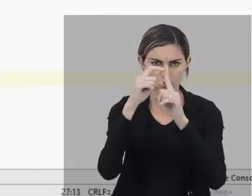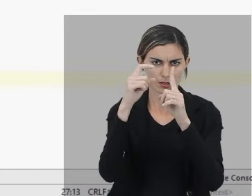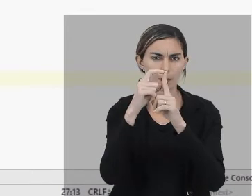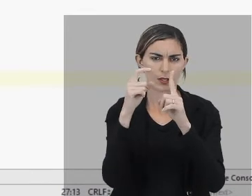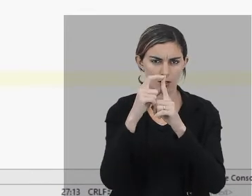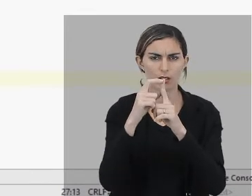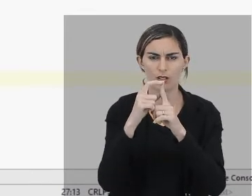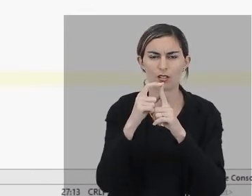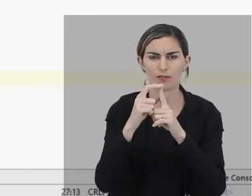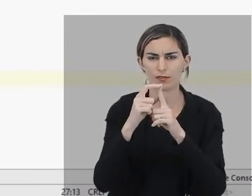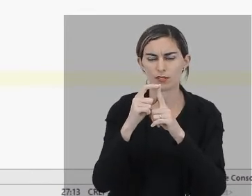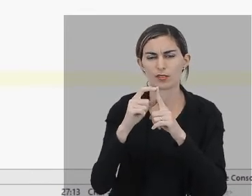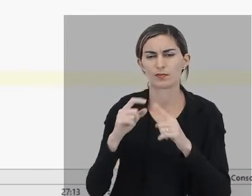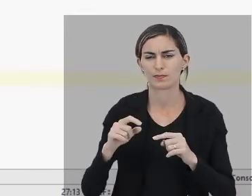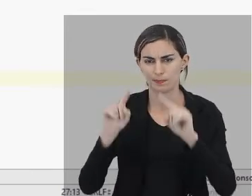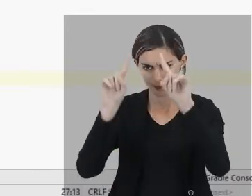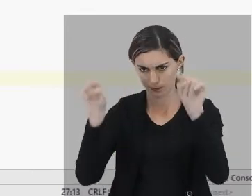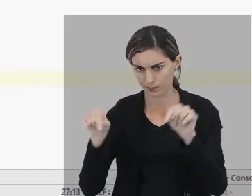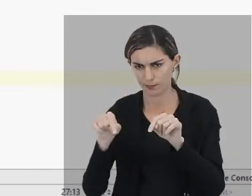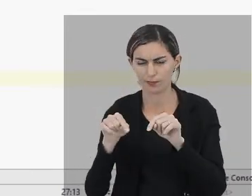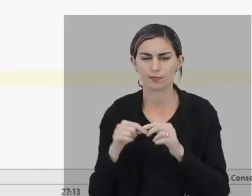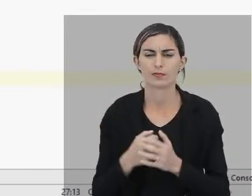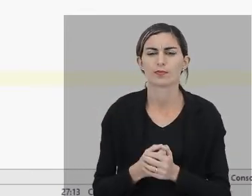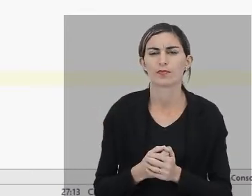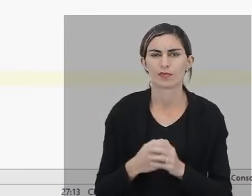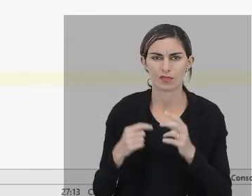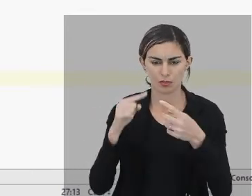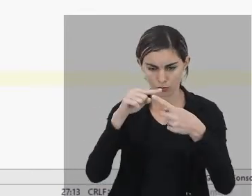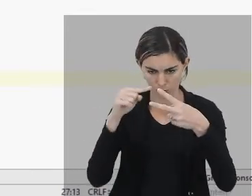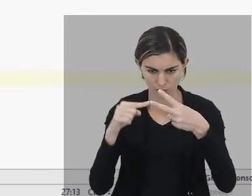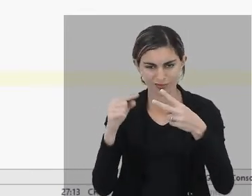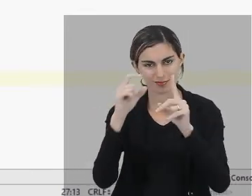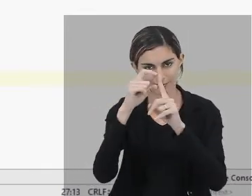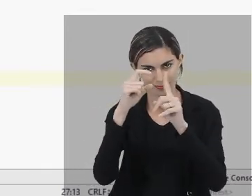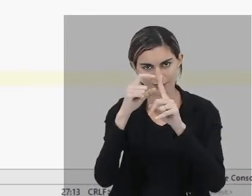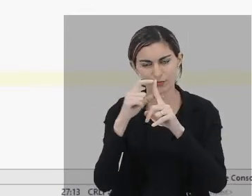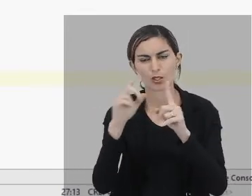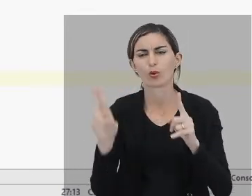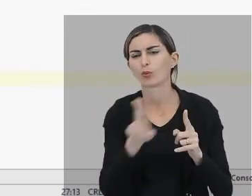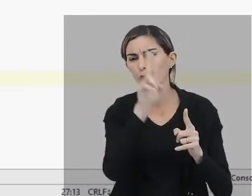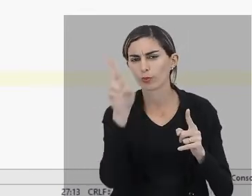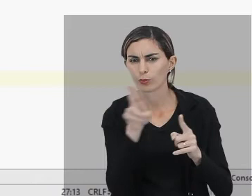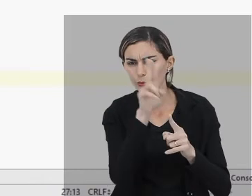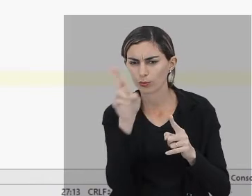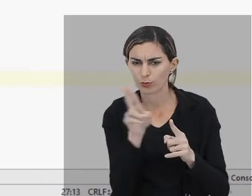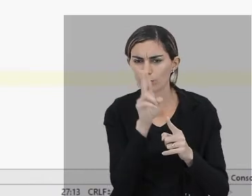palavras-chave o continue e o break. Elas são usadas para